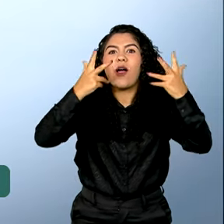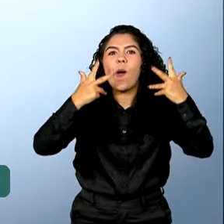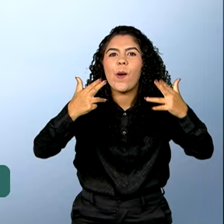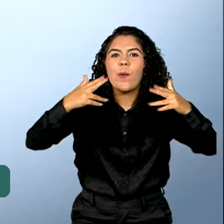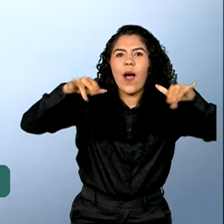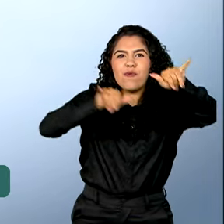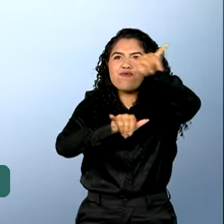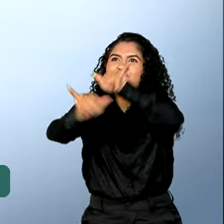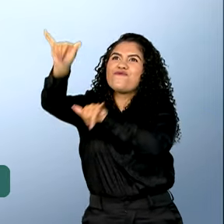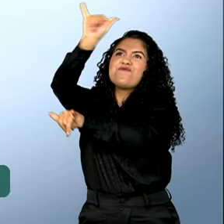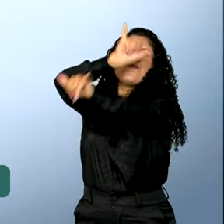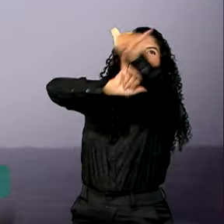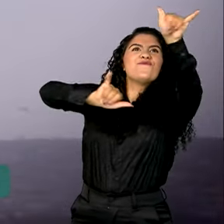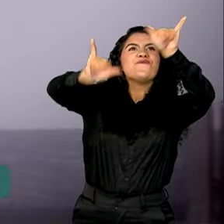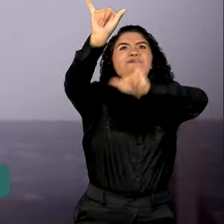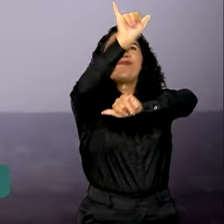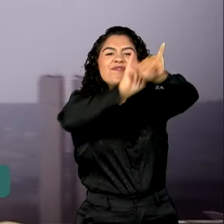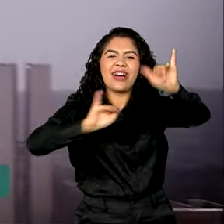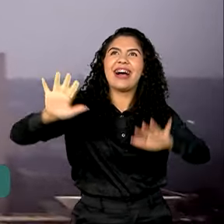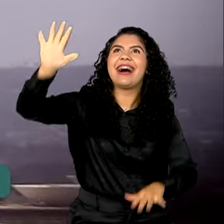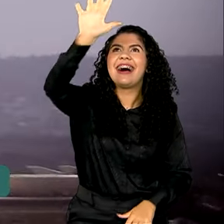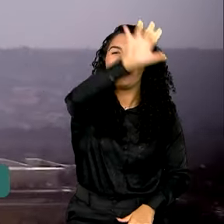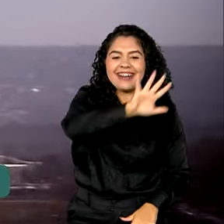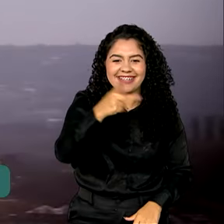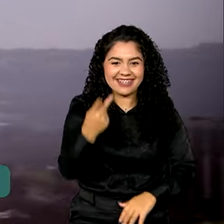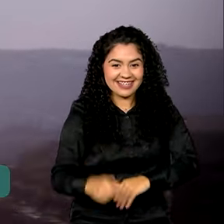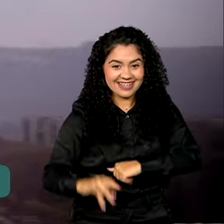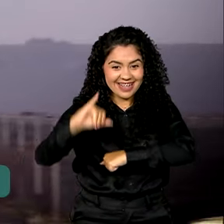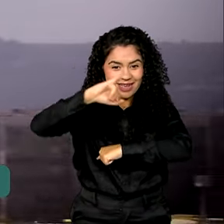da capital do país.